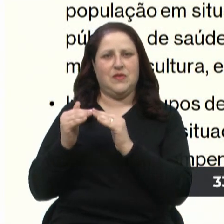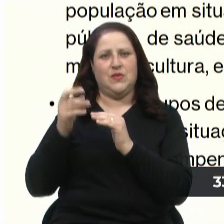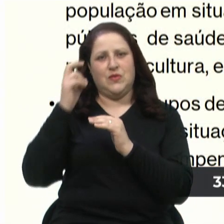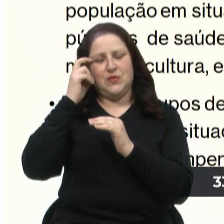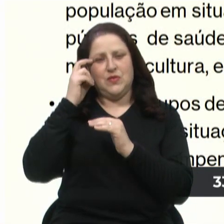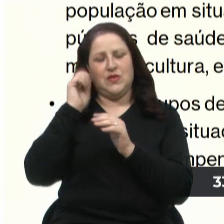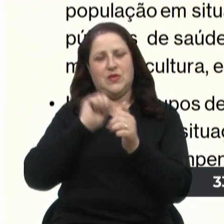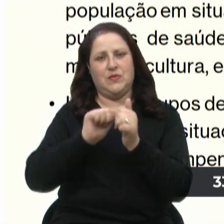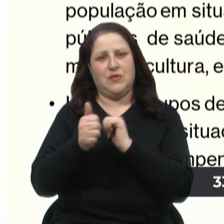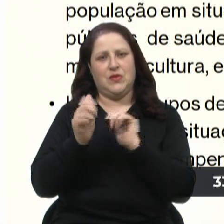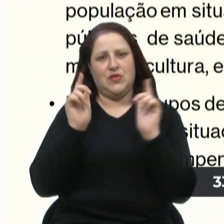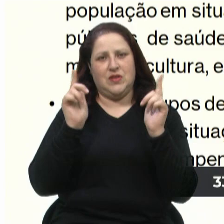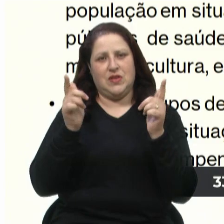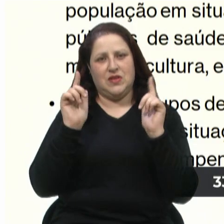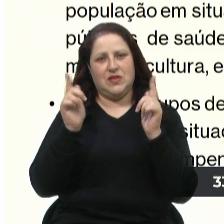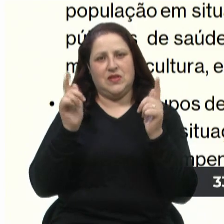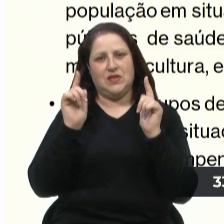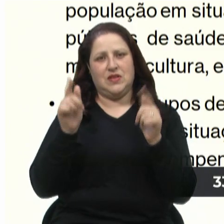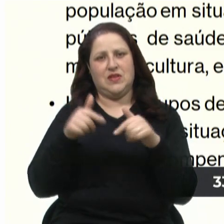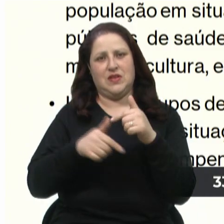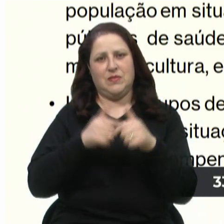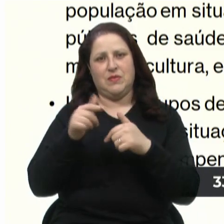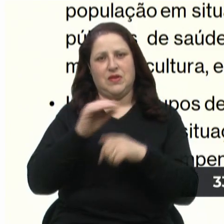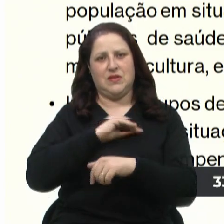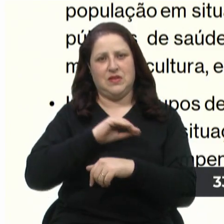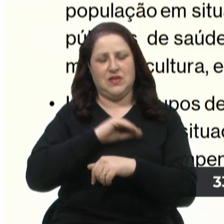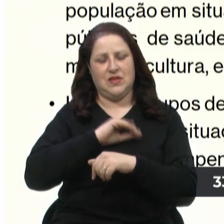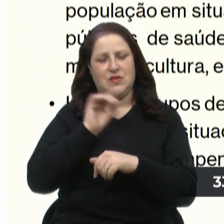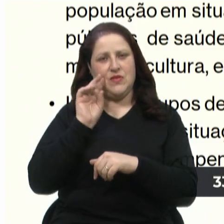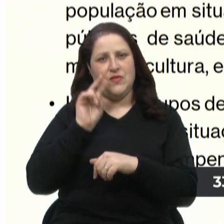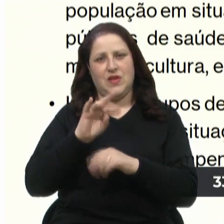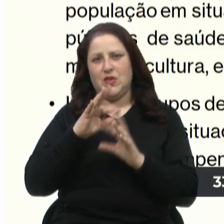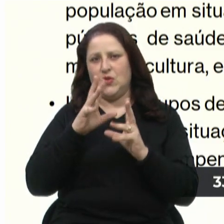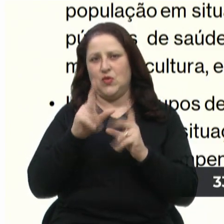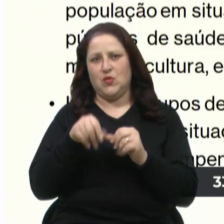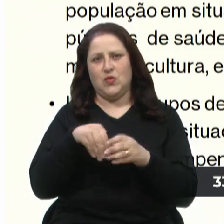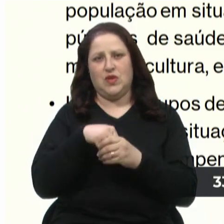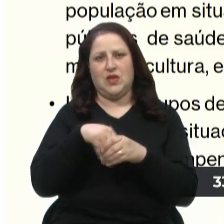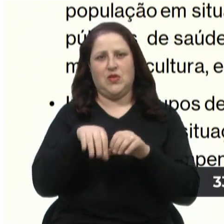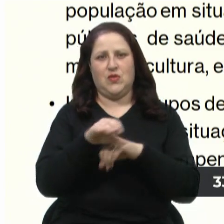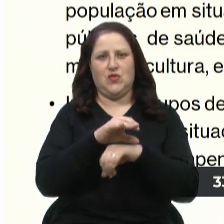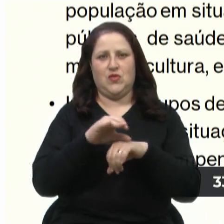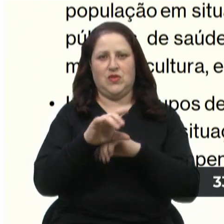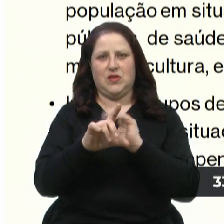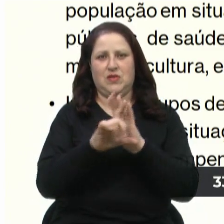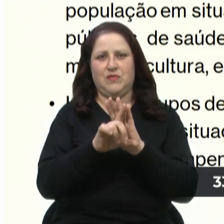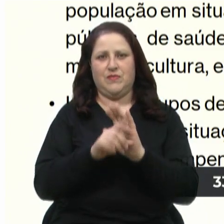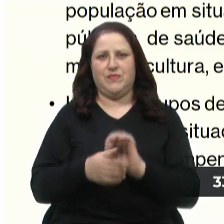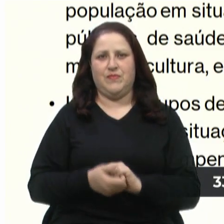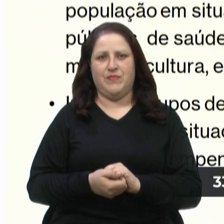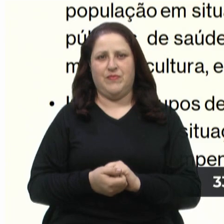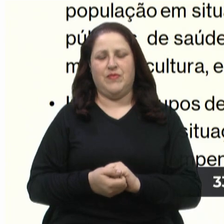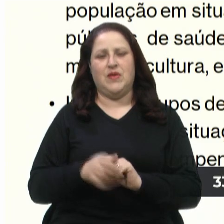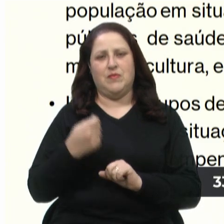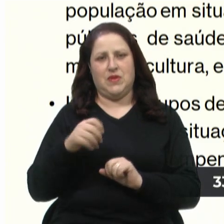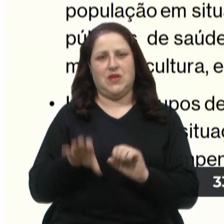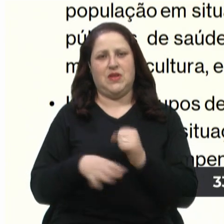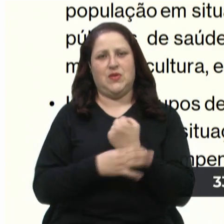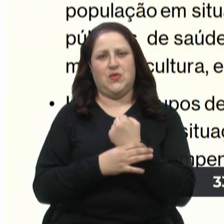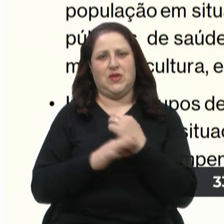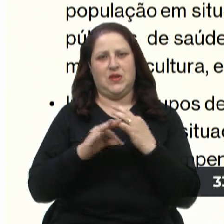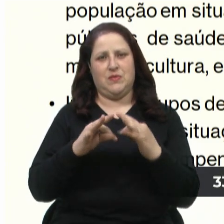lazer, trabalho e renda. Se a gente for ver, tudo isso está na nossa Constituição, né? Que deve ser assegurado a